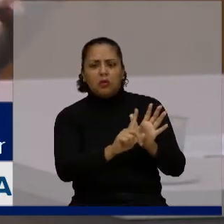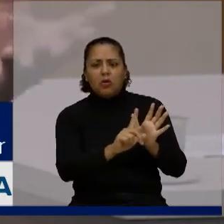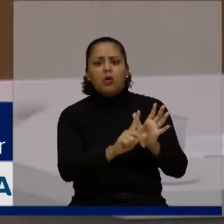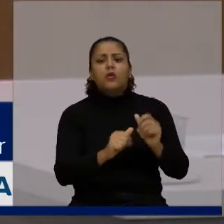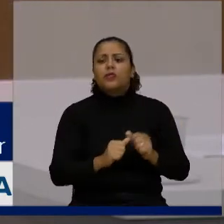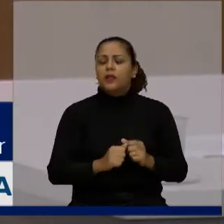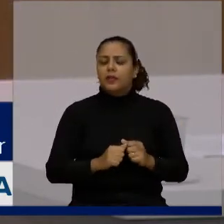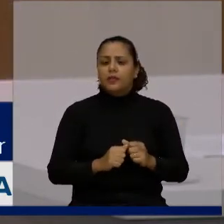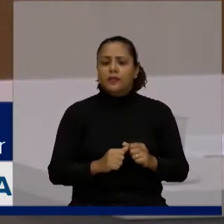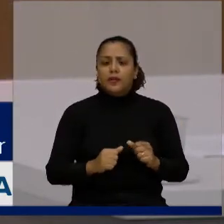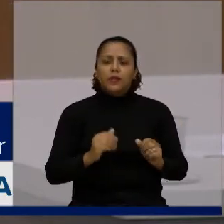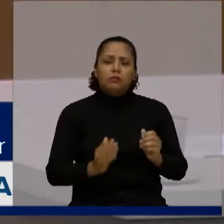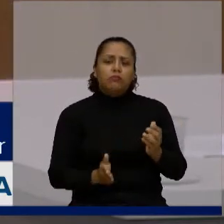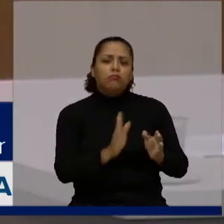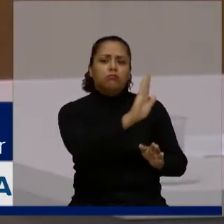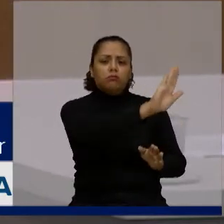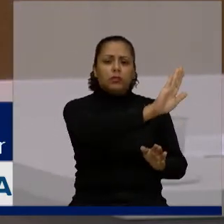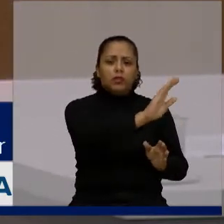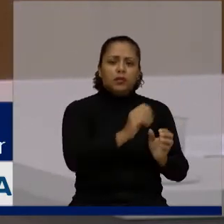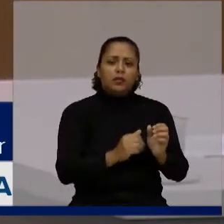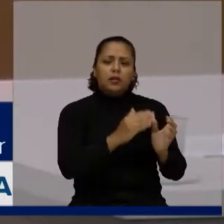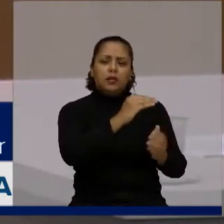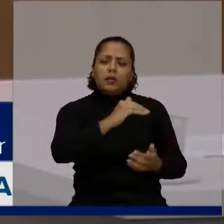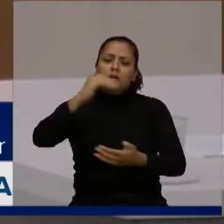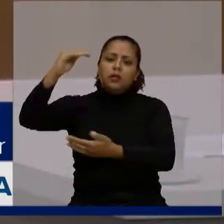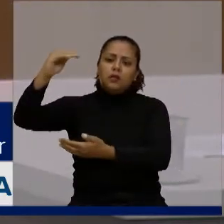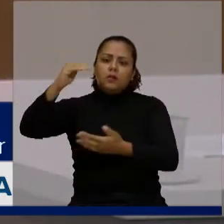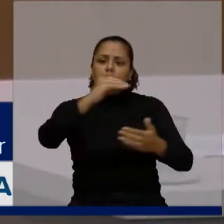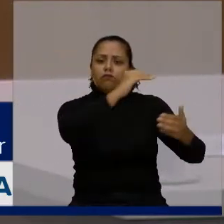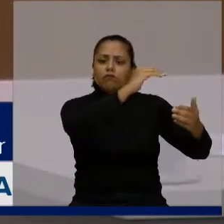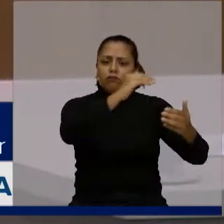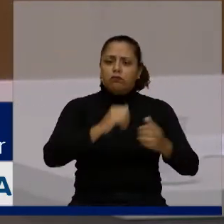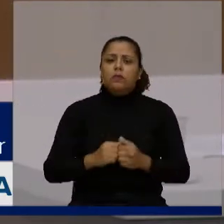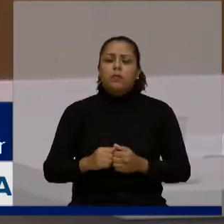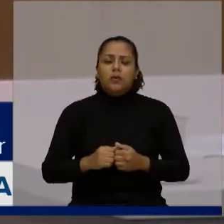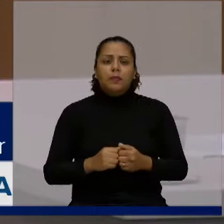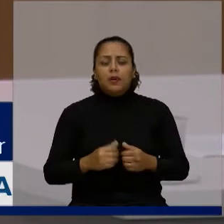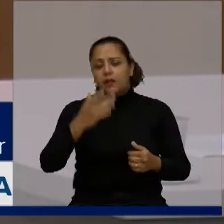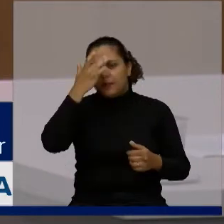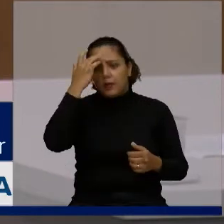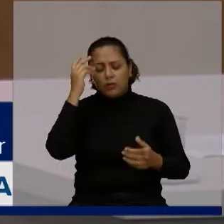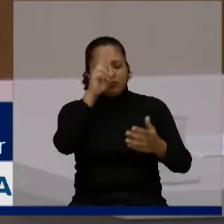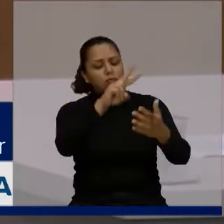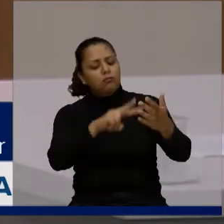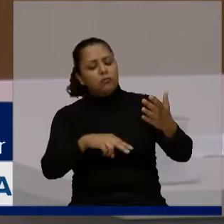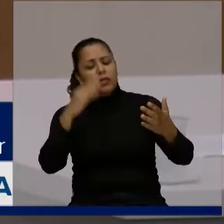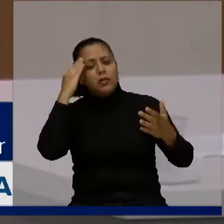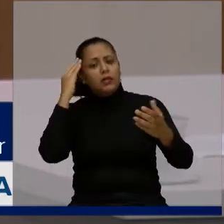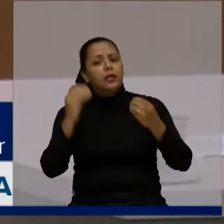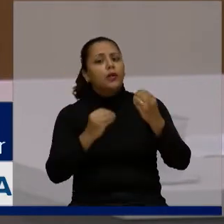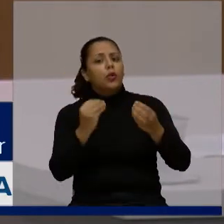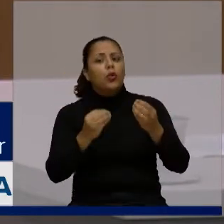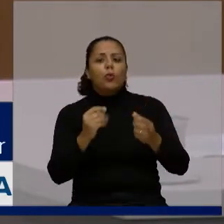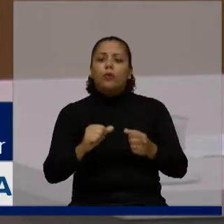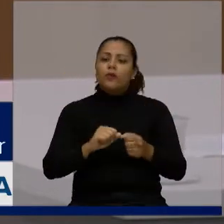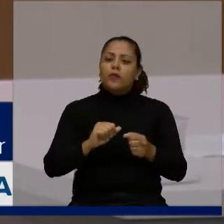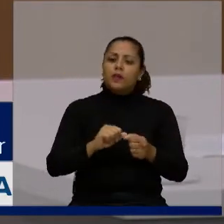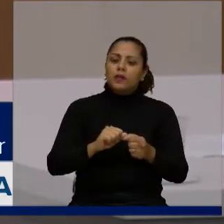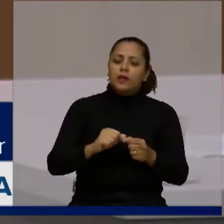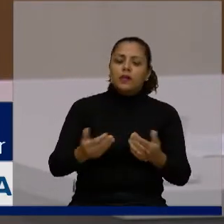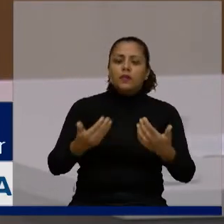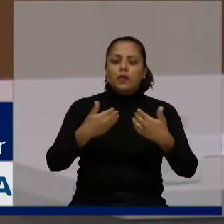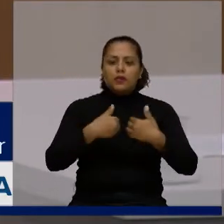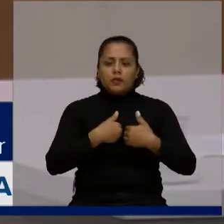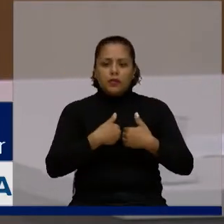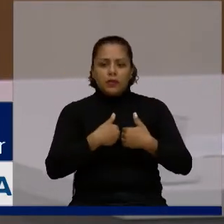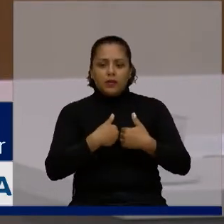envolvimento público, para que a gente possa conscientizar cada vez mais as pessoas e entenda como lidar. Hoje também na presença